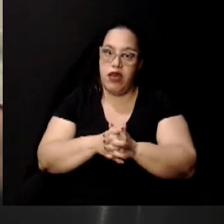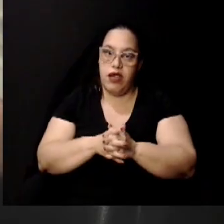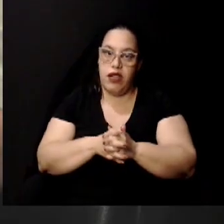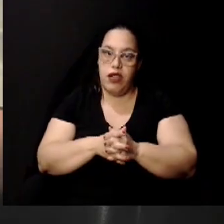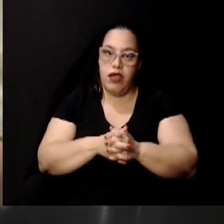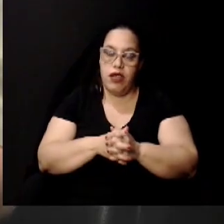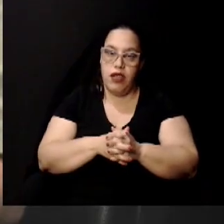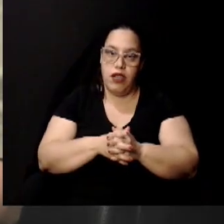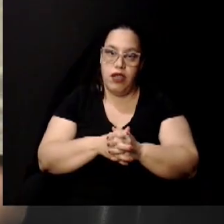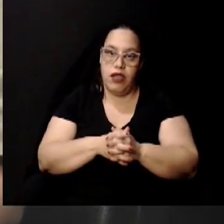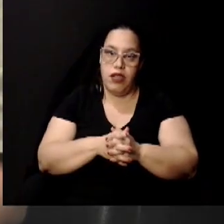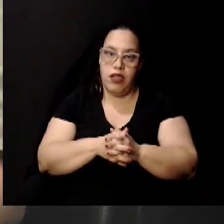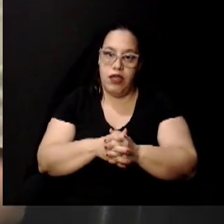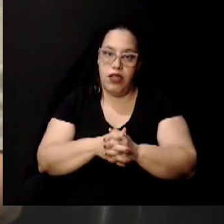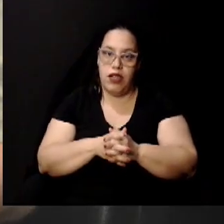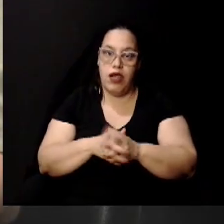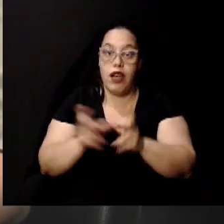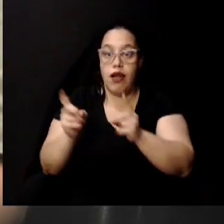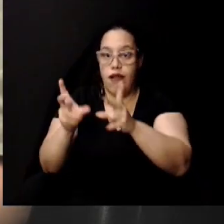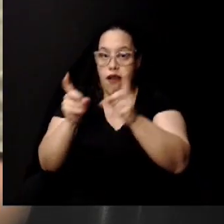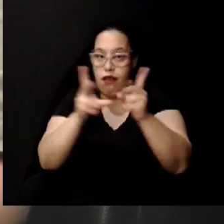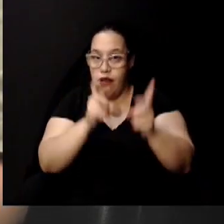digamos assim, comercializar,